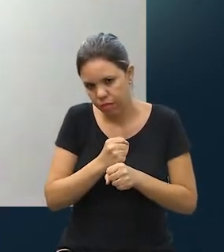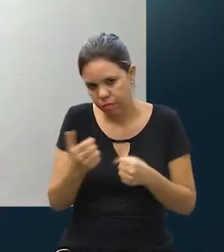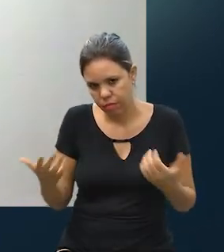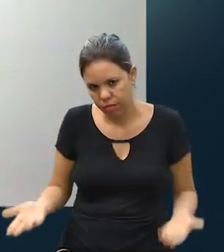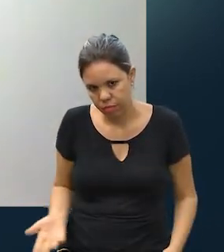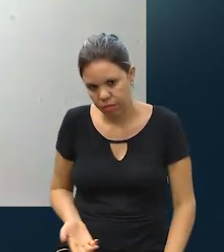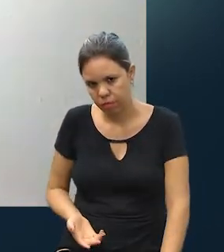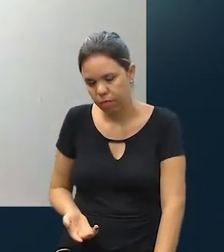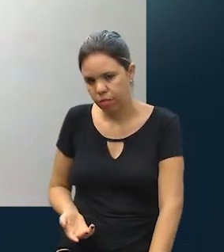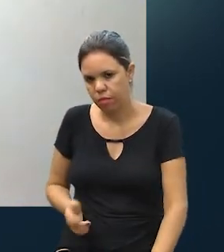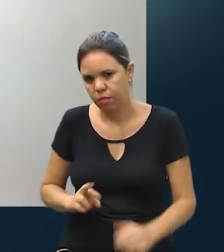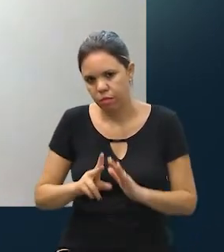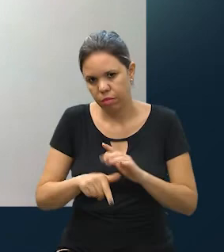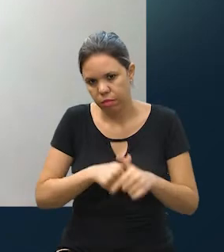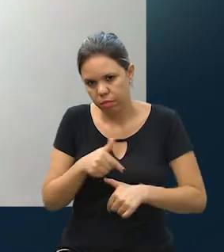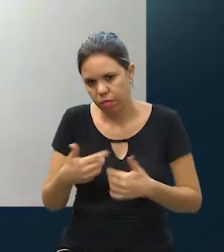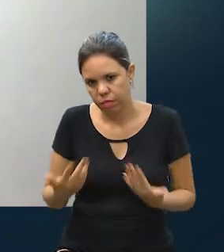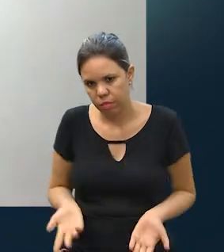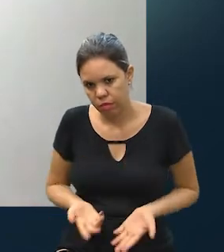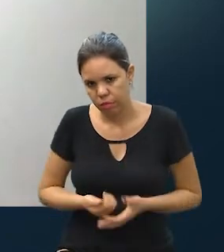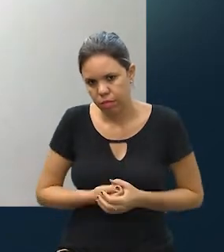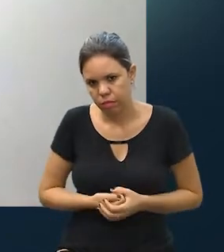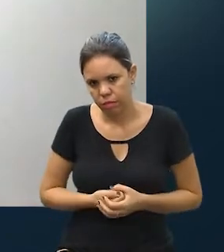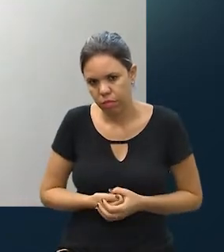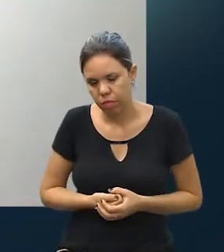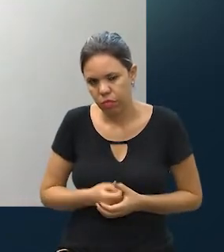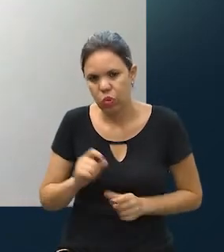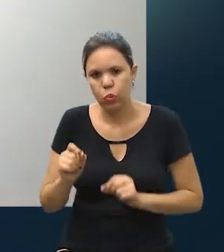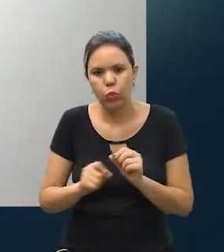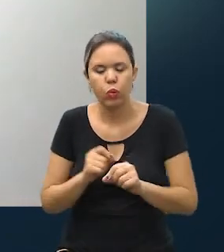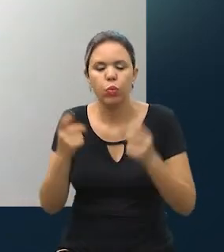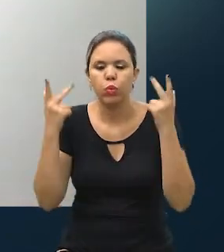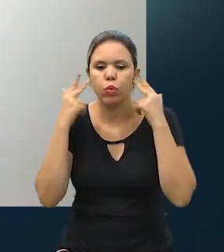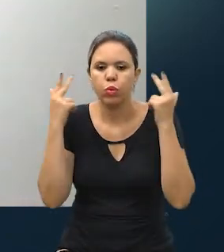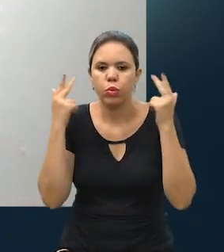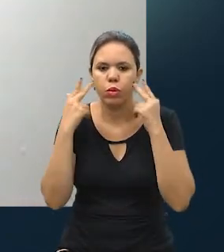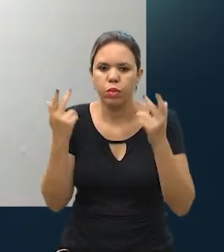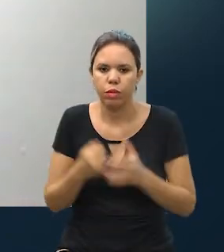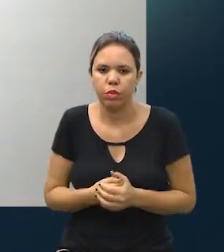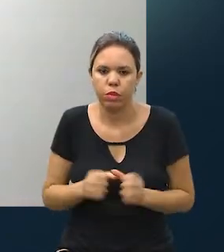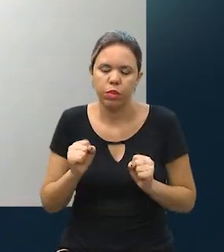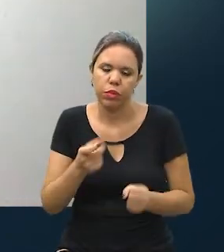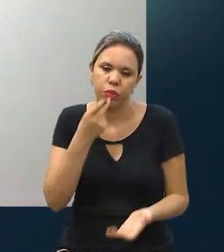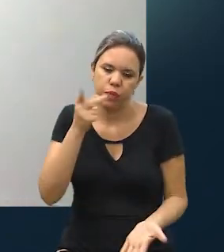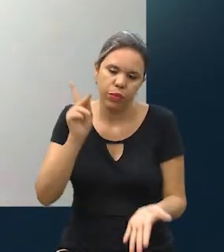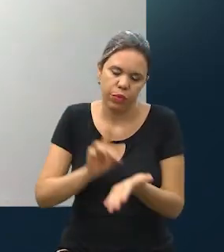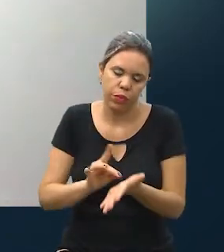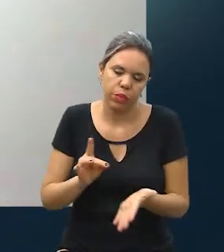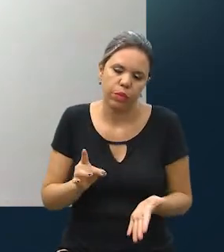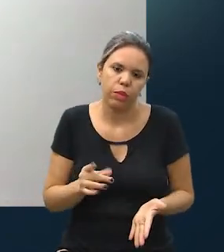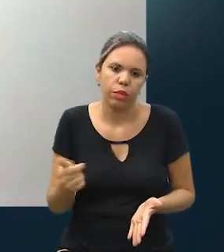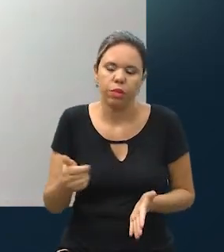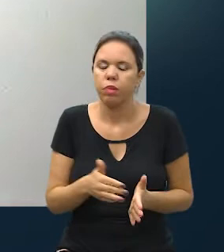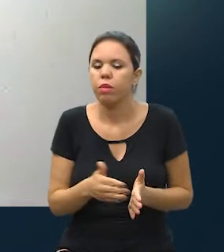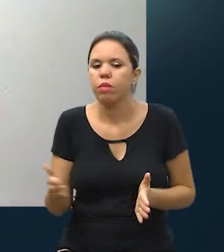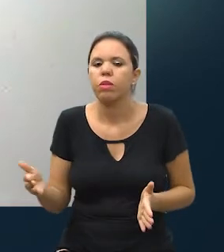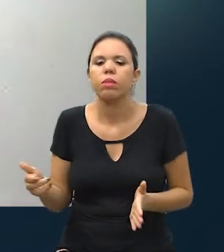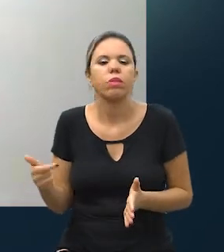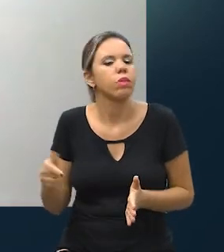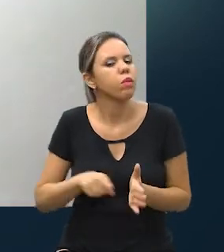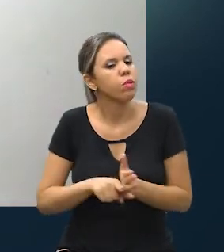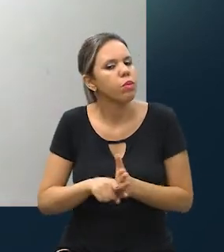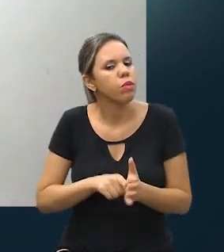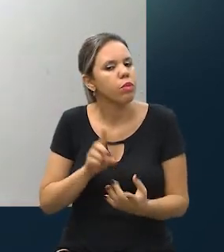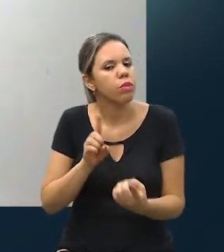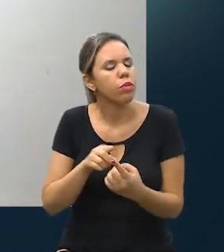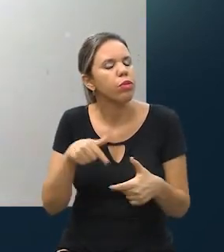como N atividades. Agora, o que é comum, que eu posso afirmar, então, primeiro, essa diversidade, segundo, a questão da